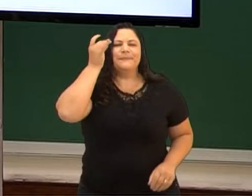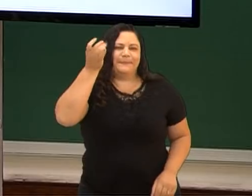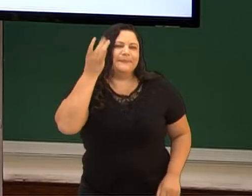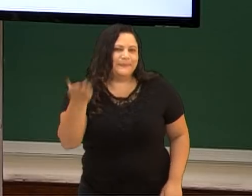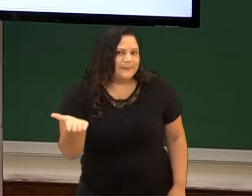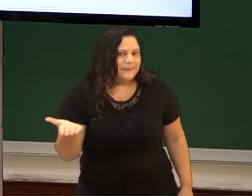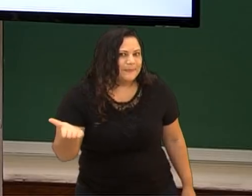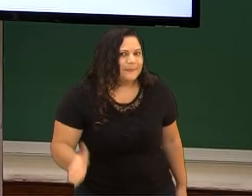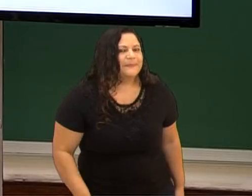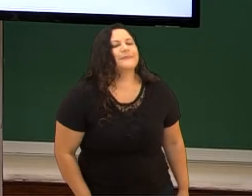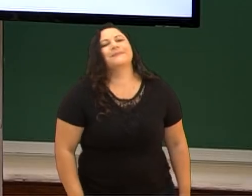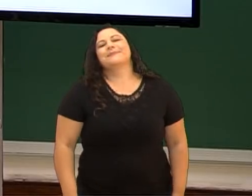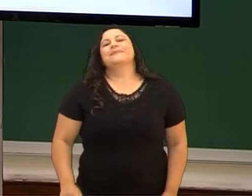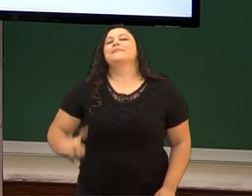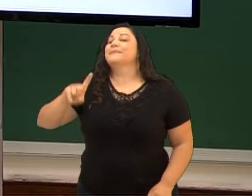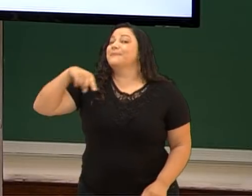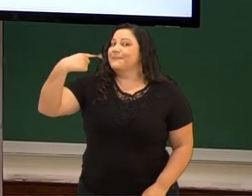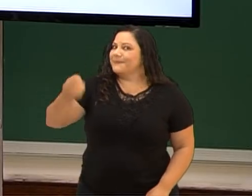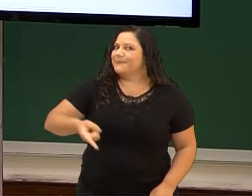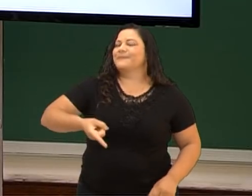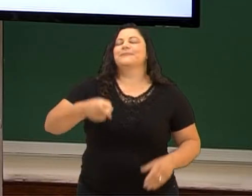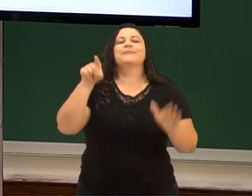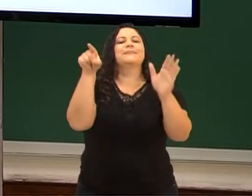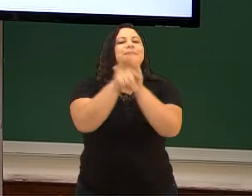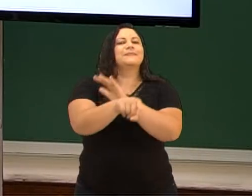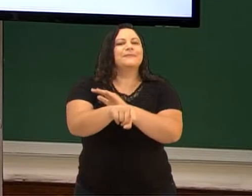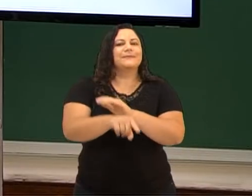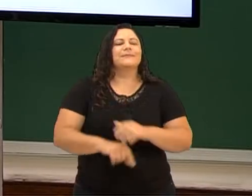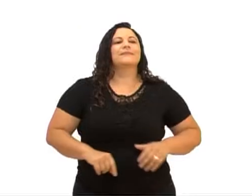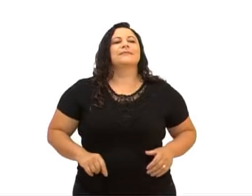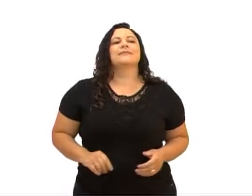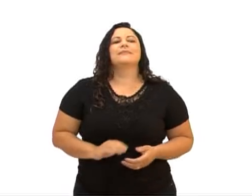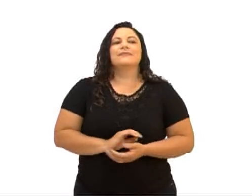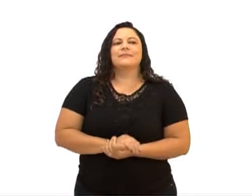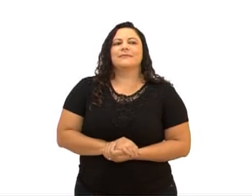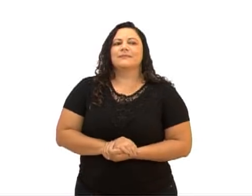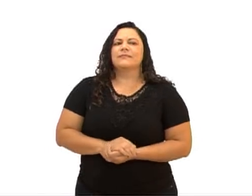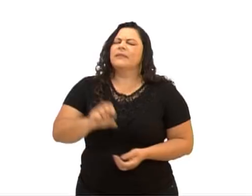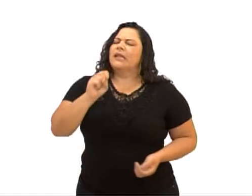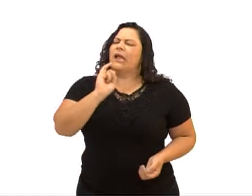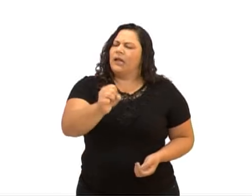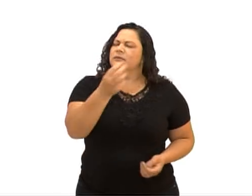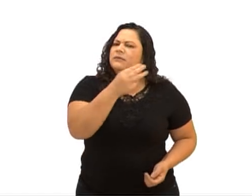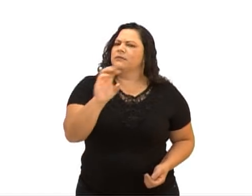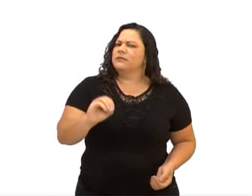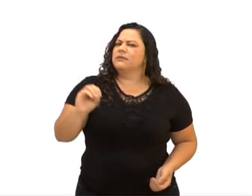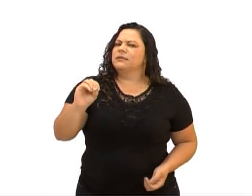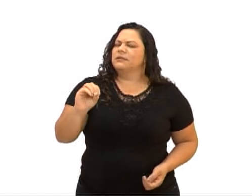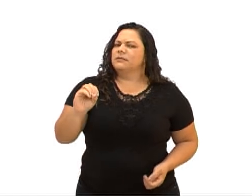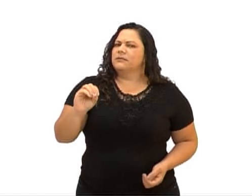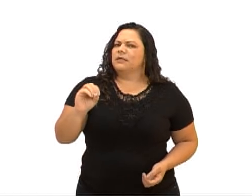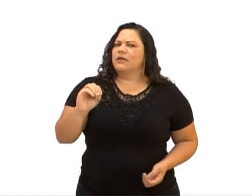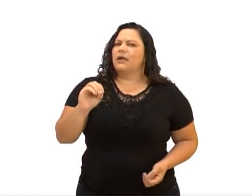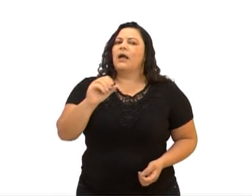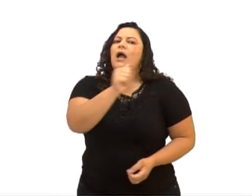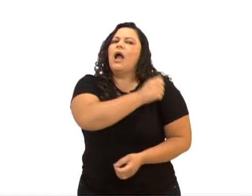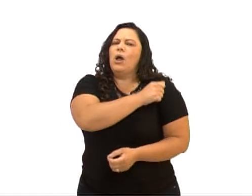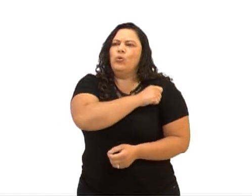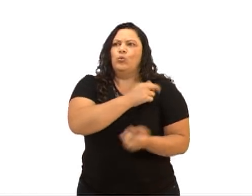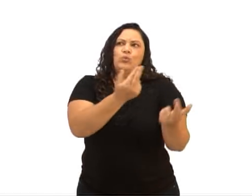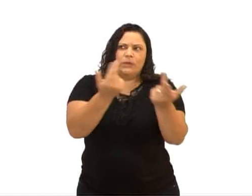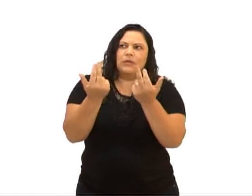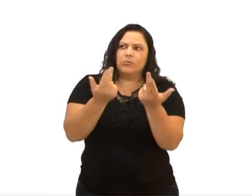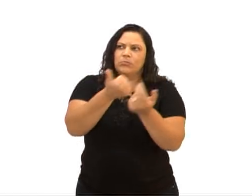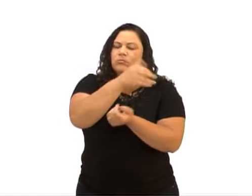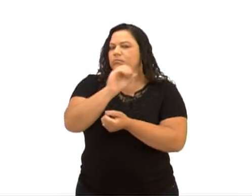não é? Agora vamos para a nossa próxima perguntinha. A próxima é, se 30 alunos equivalem a 100%, vão gravando essa